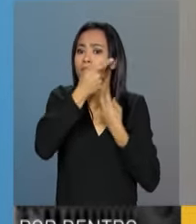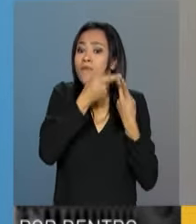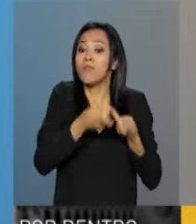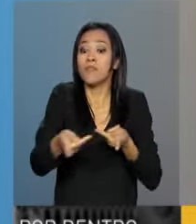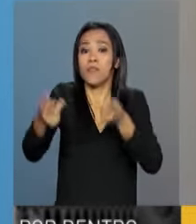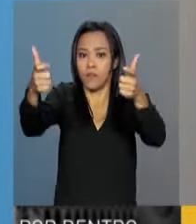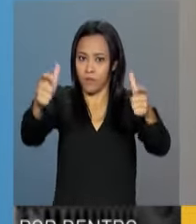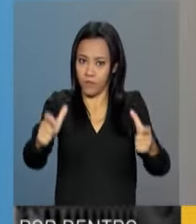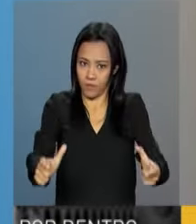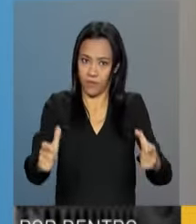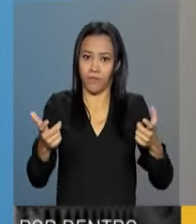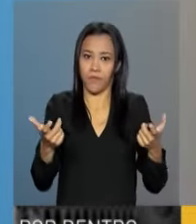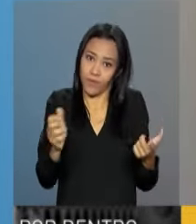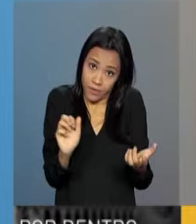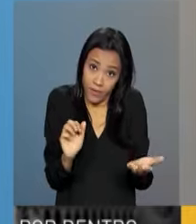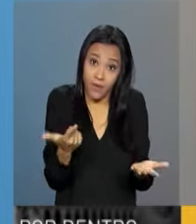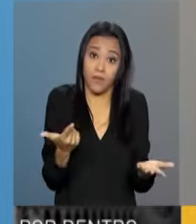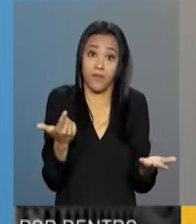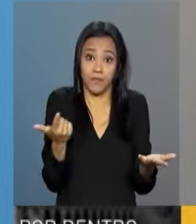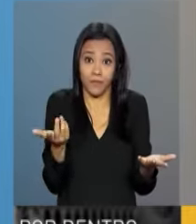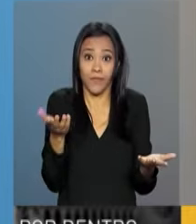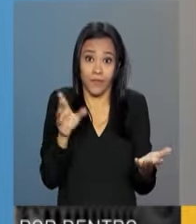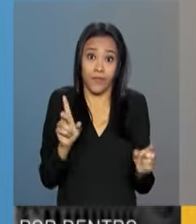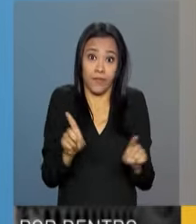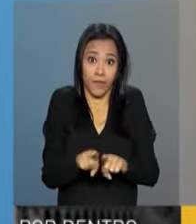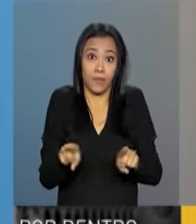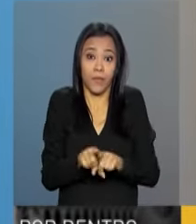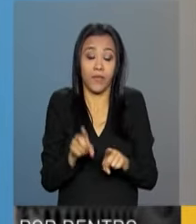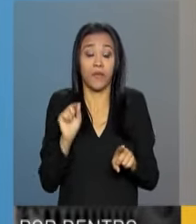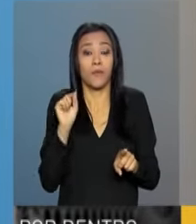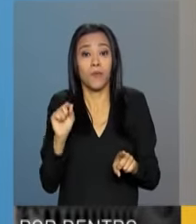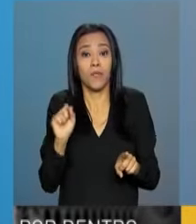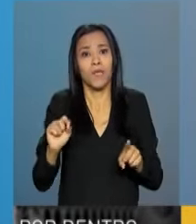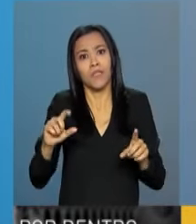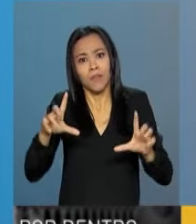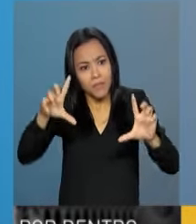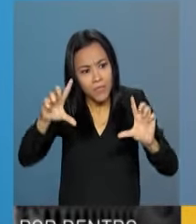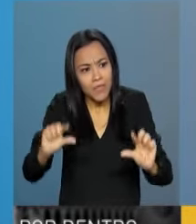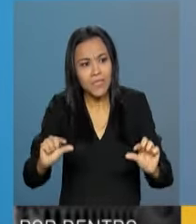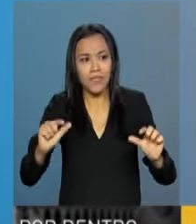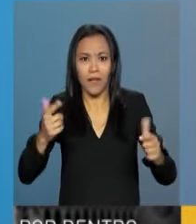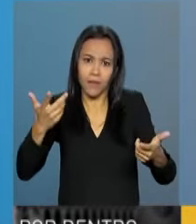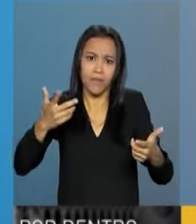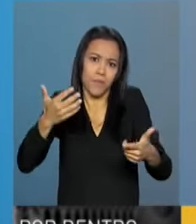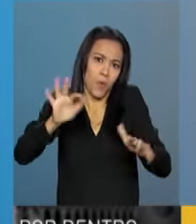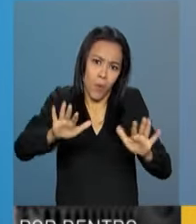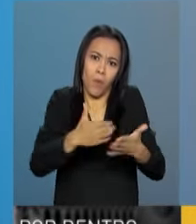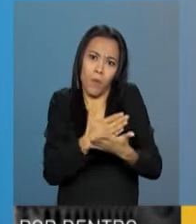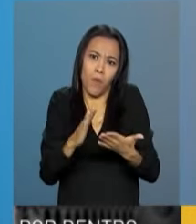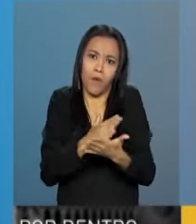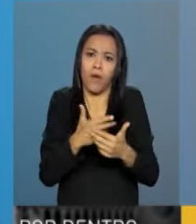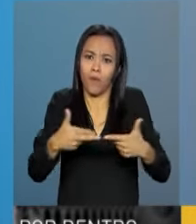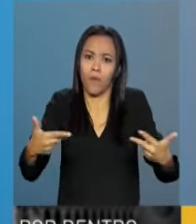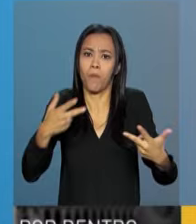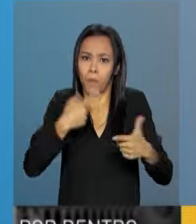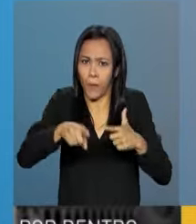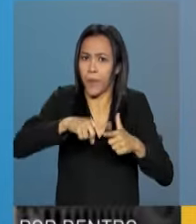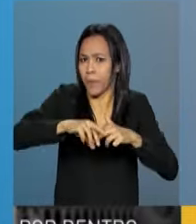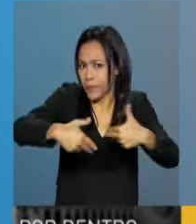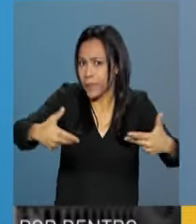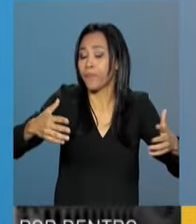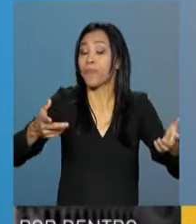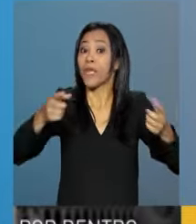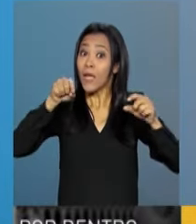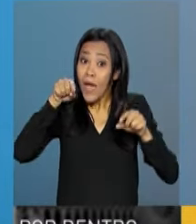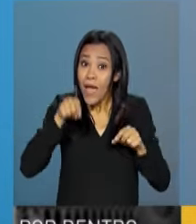também logicamente enquanto minimizar impactos nessas áreas e com isso a visitação teve um